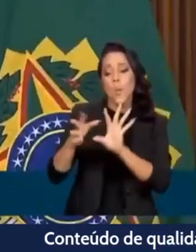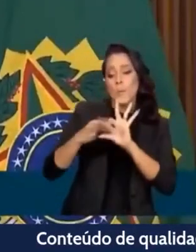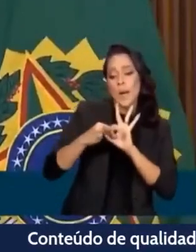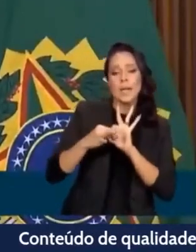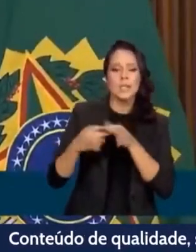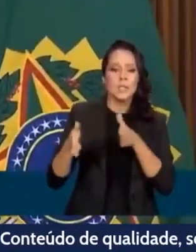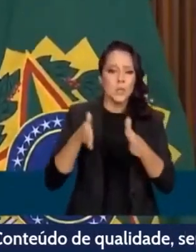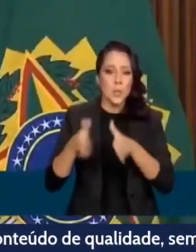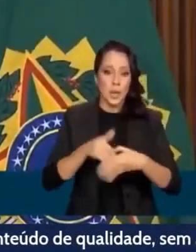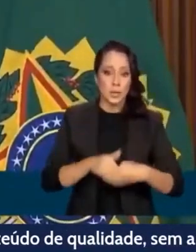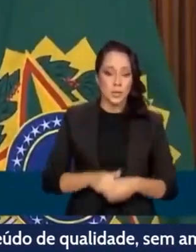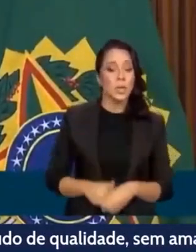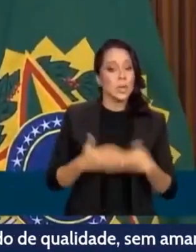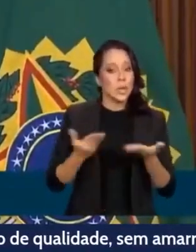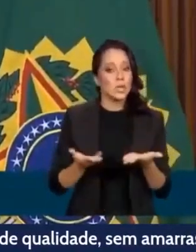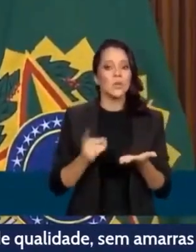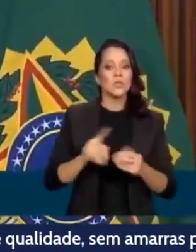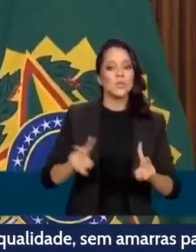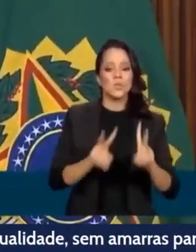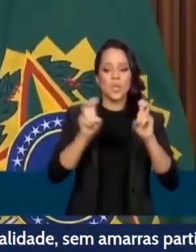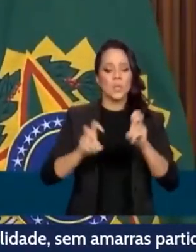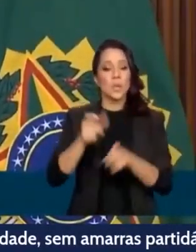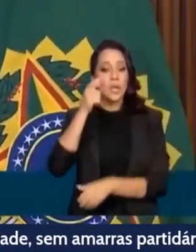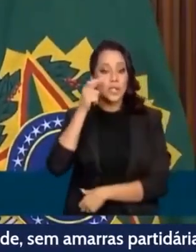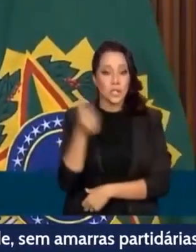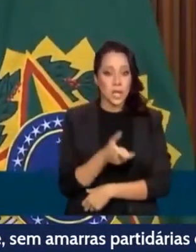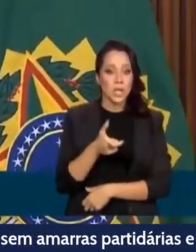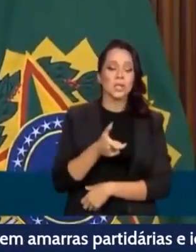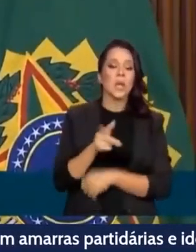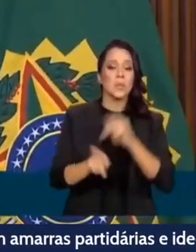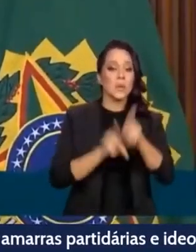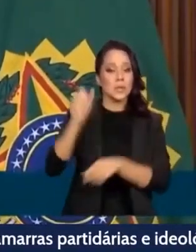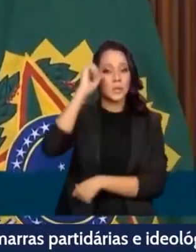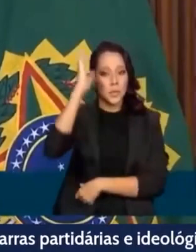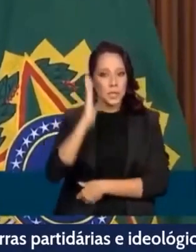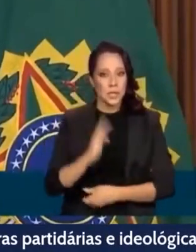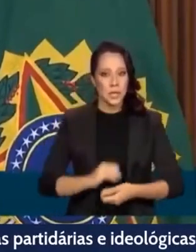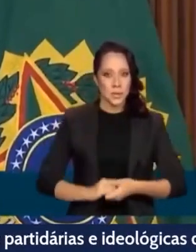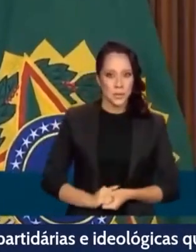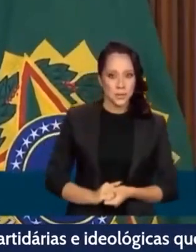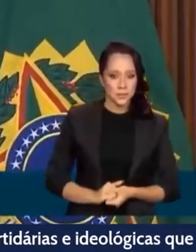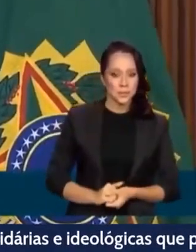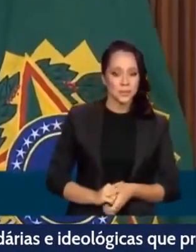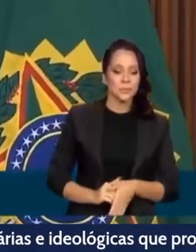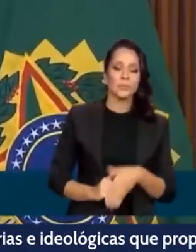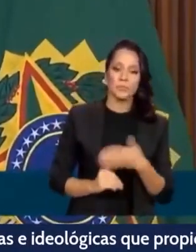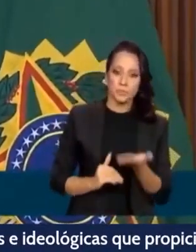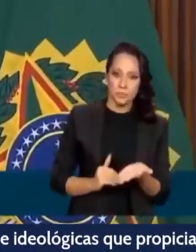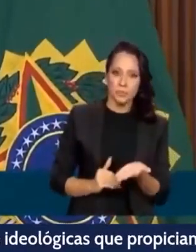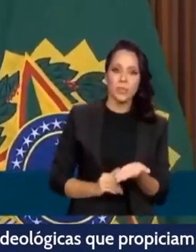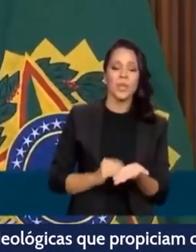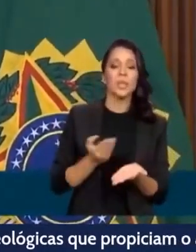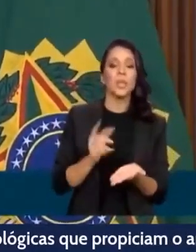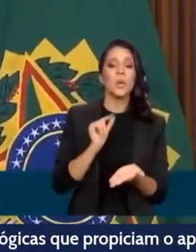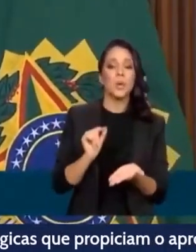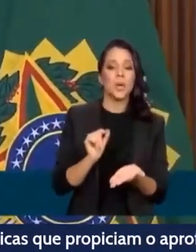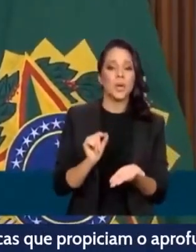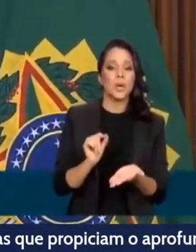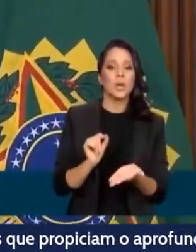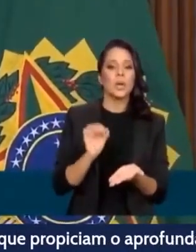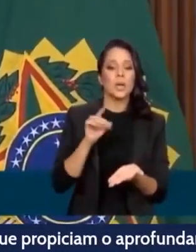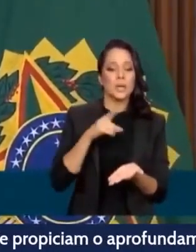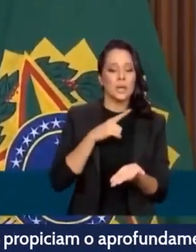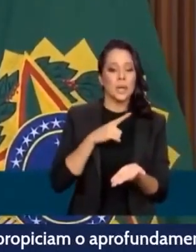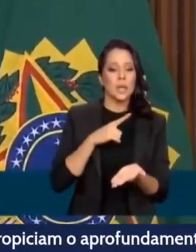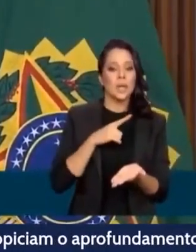momentânea em torno de algum assunto que interessa ao povo brasileiro e nós eu quero dizer para